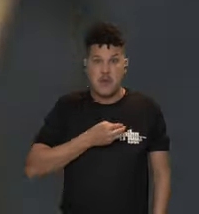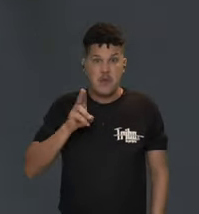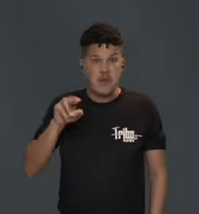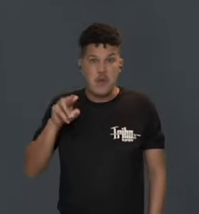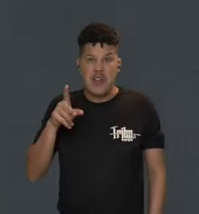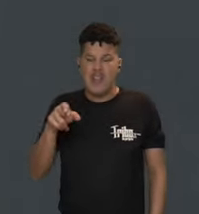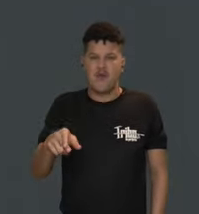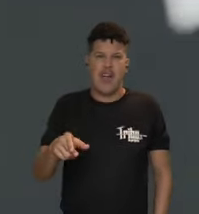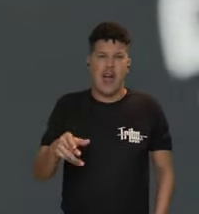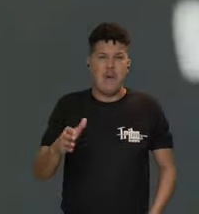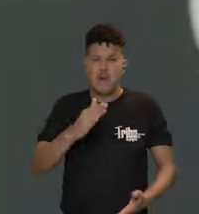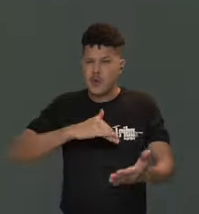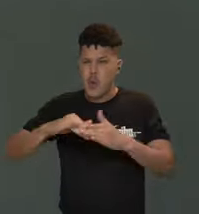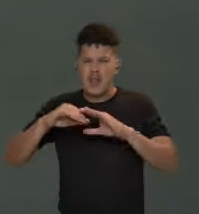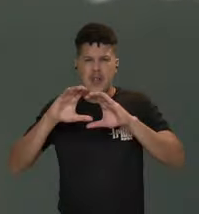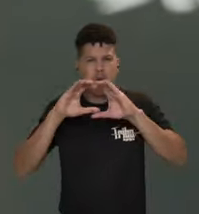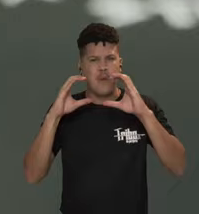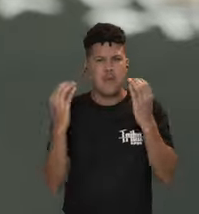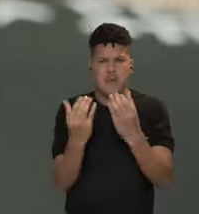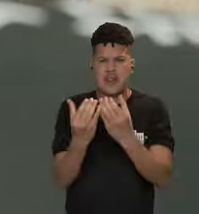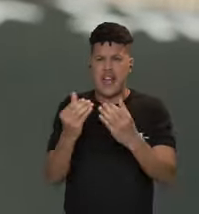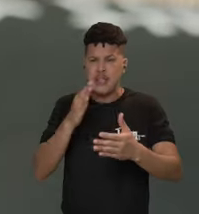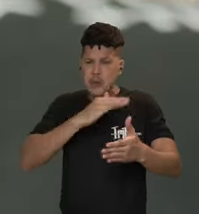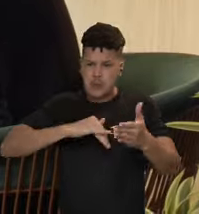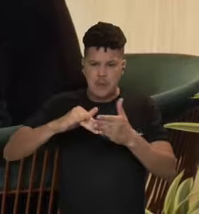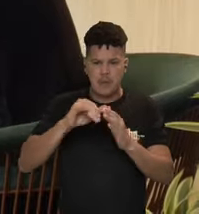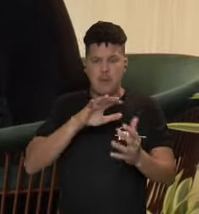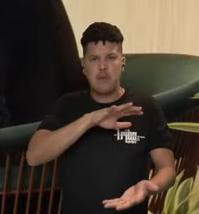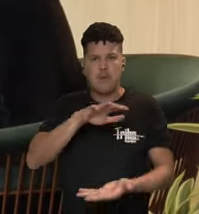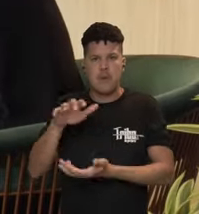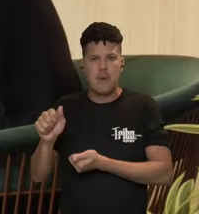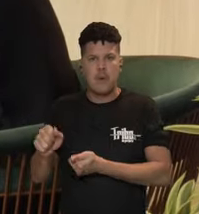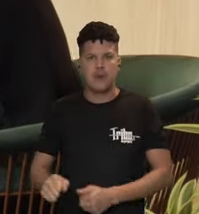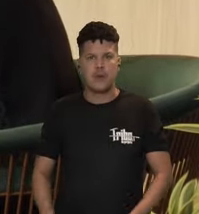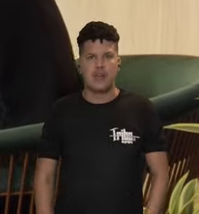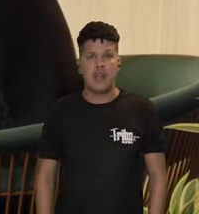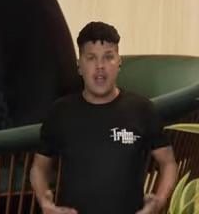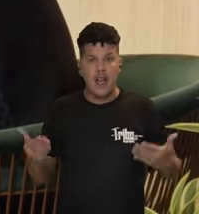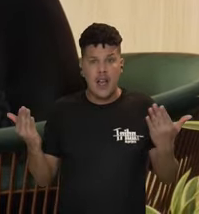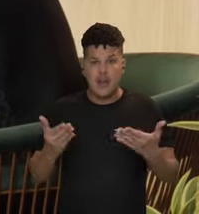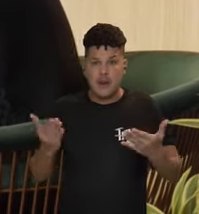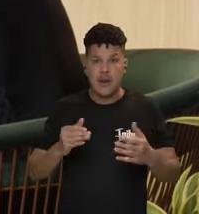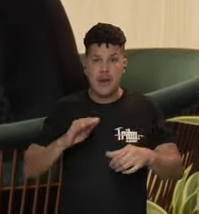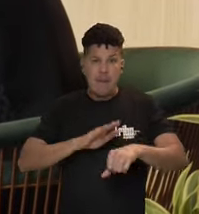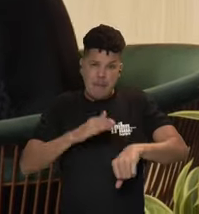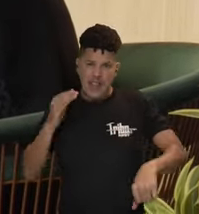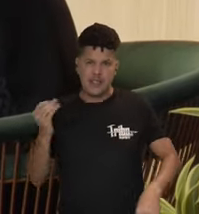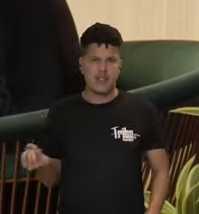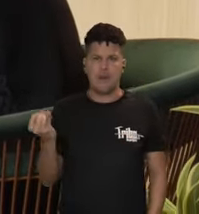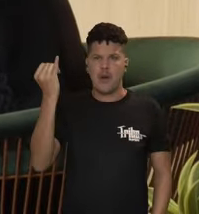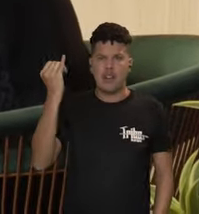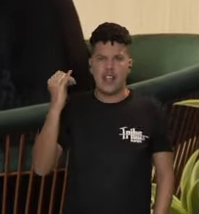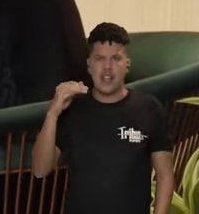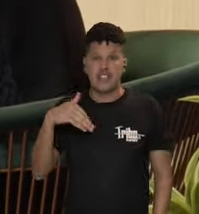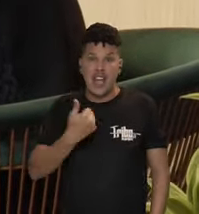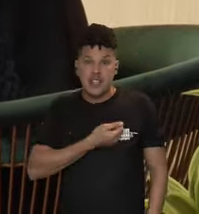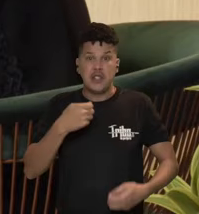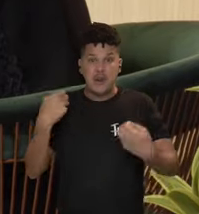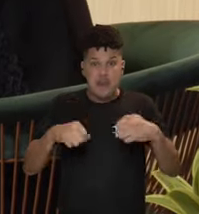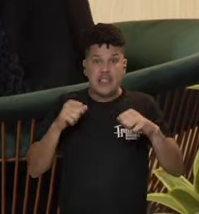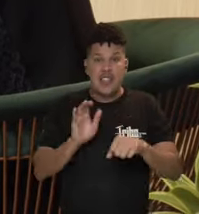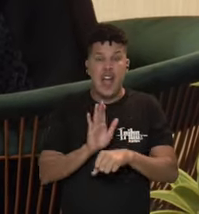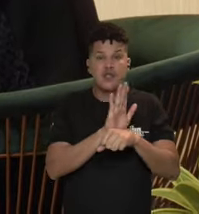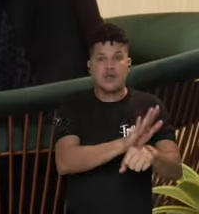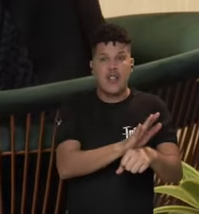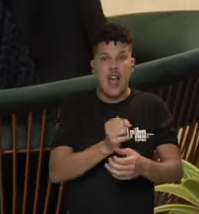a comunidade, todo mundo, né, mano? E agora mais que nunca, a gente tem que se ajudar.